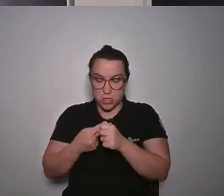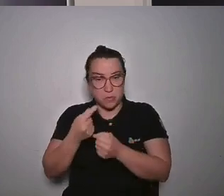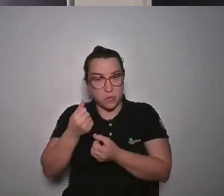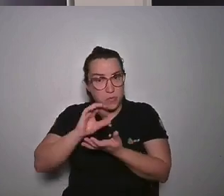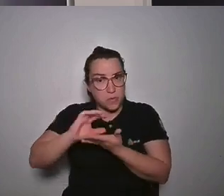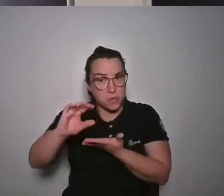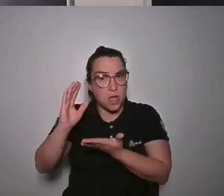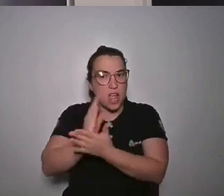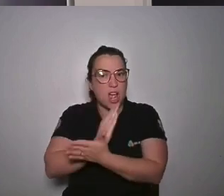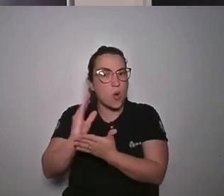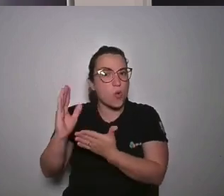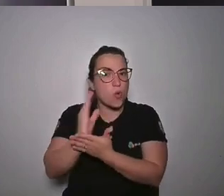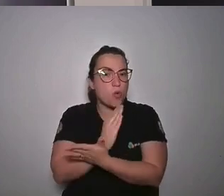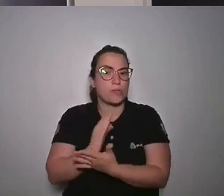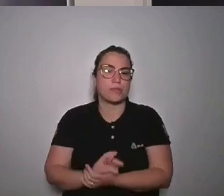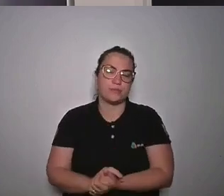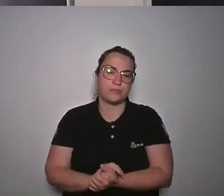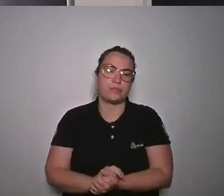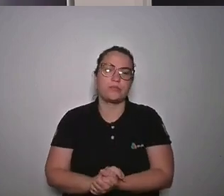alguns